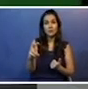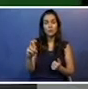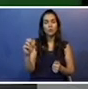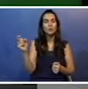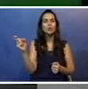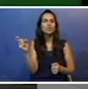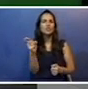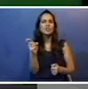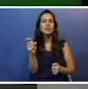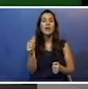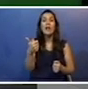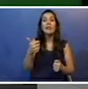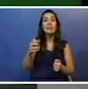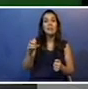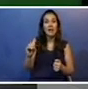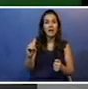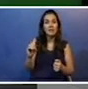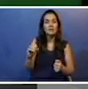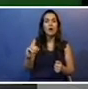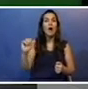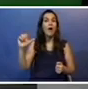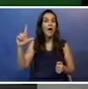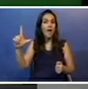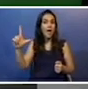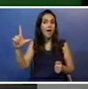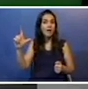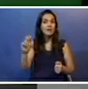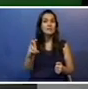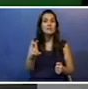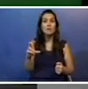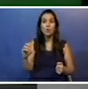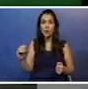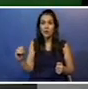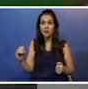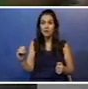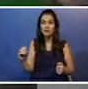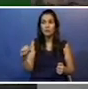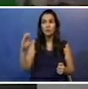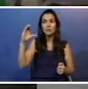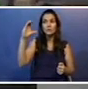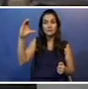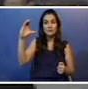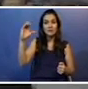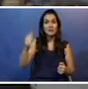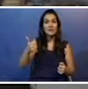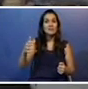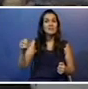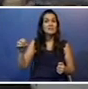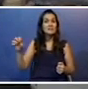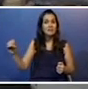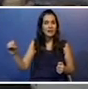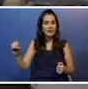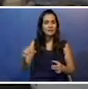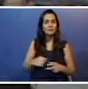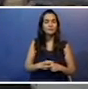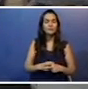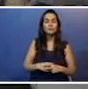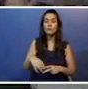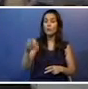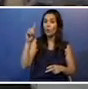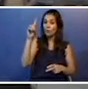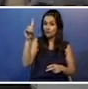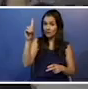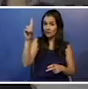10, o L 50, o C 100, o D igual